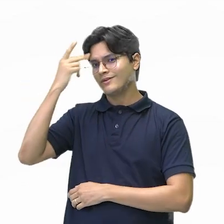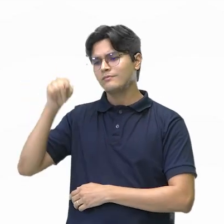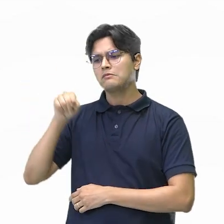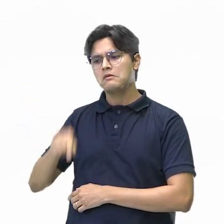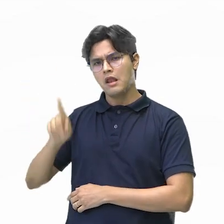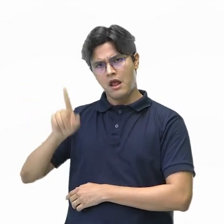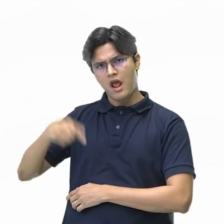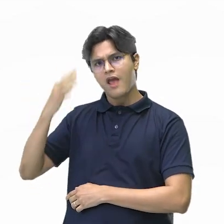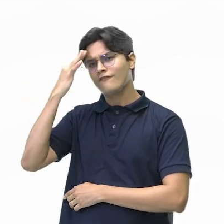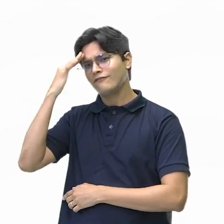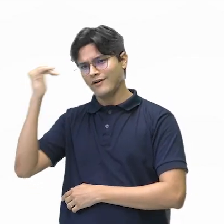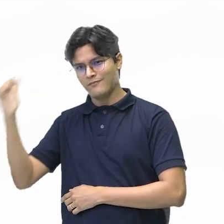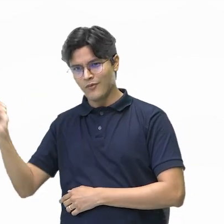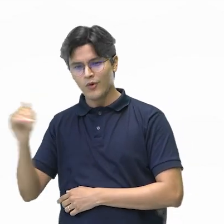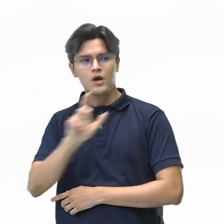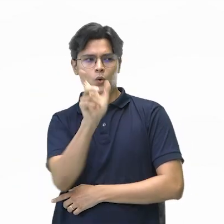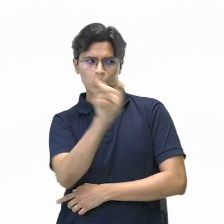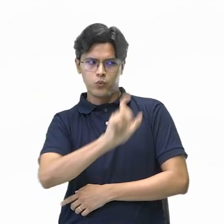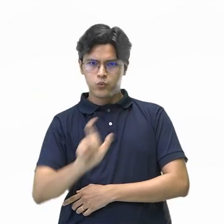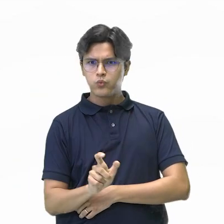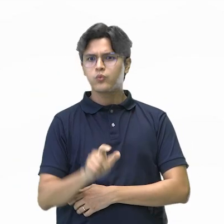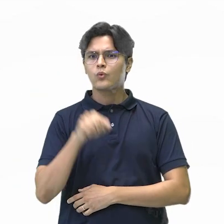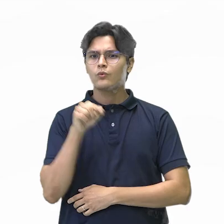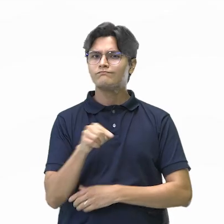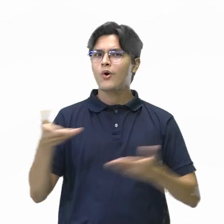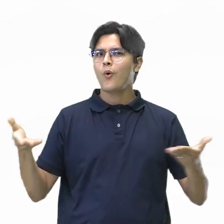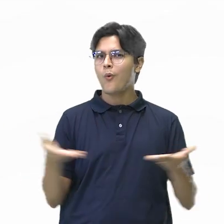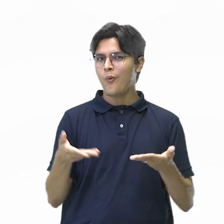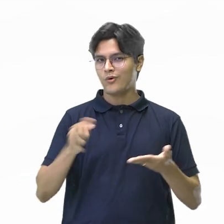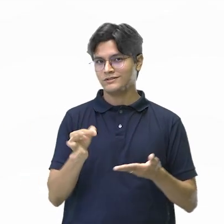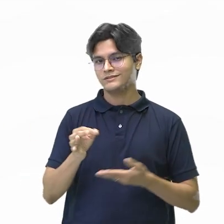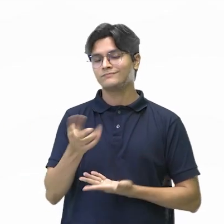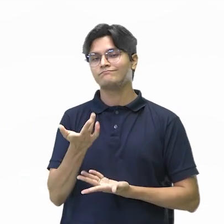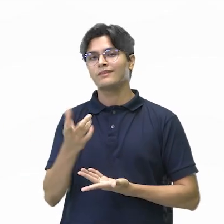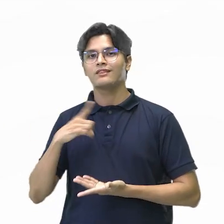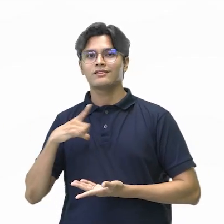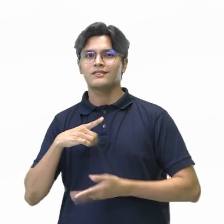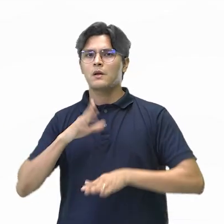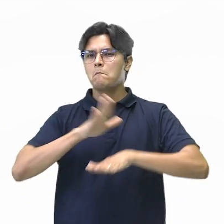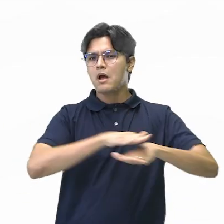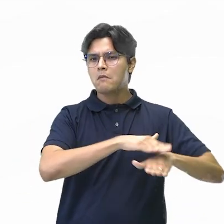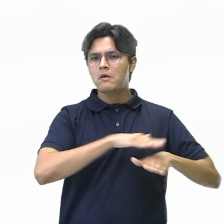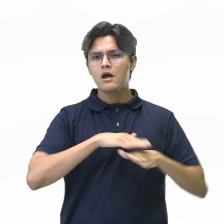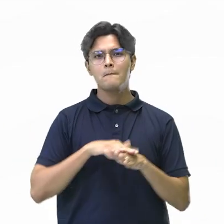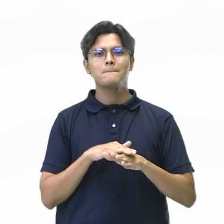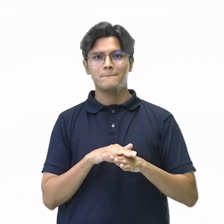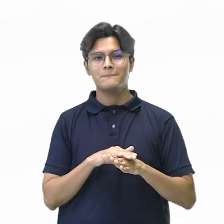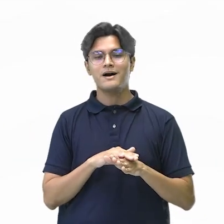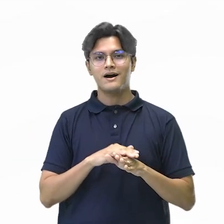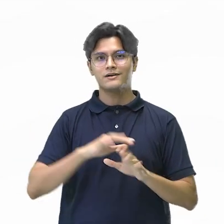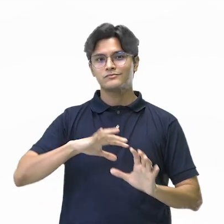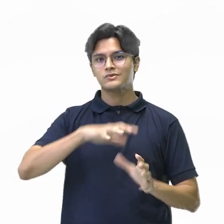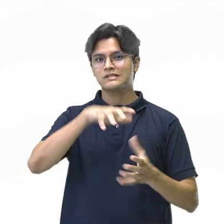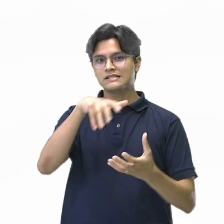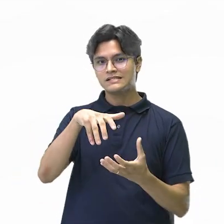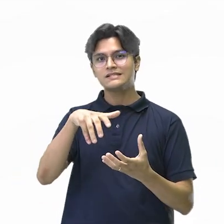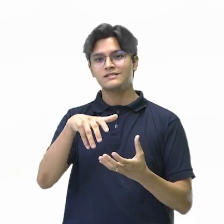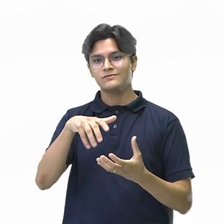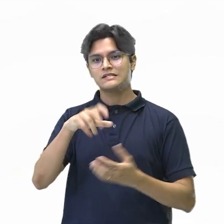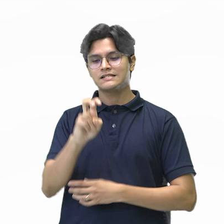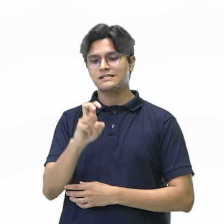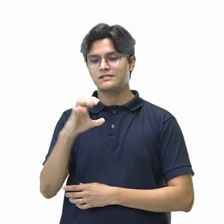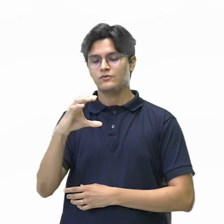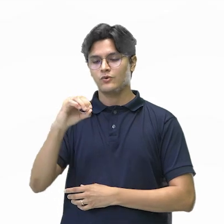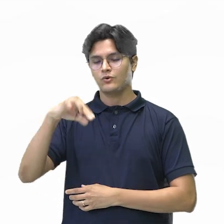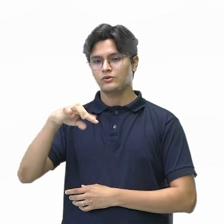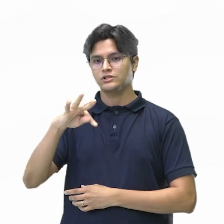reconhecidos muralistas da atualidade, como obras Os Cinco Continentes. Então, nesse mural que